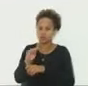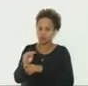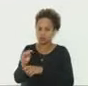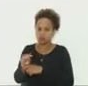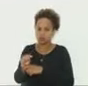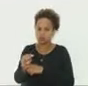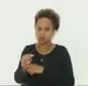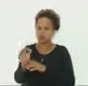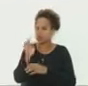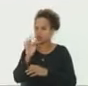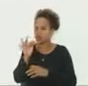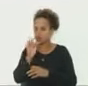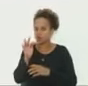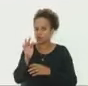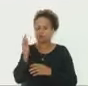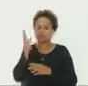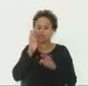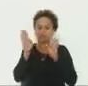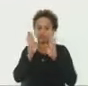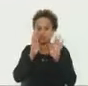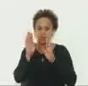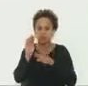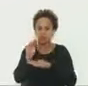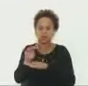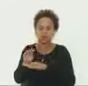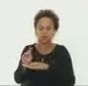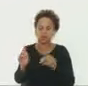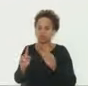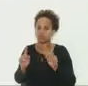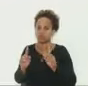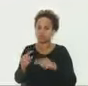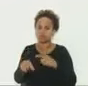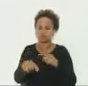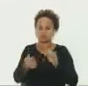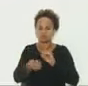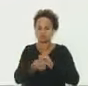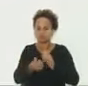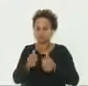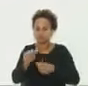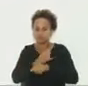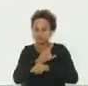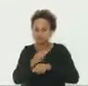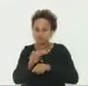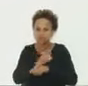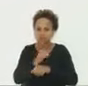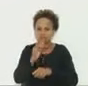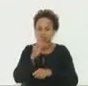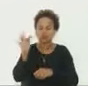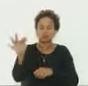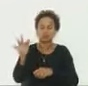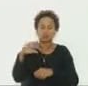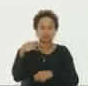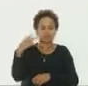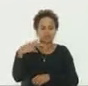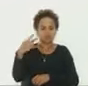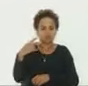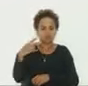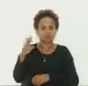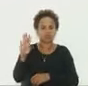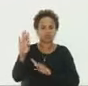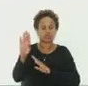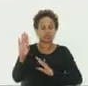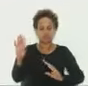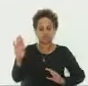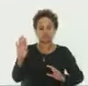Facebook. Depois, instigadas e manipuladas por futuros candidatos a vereadores que já estão aprendendo de